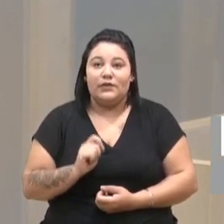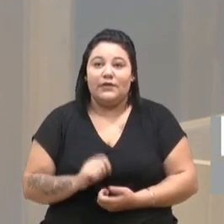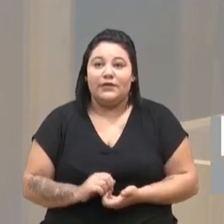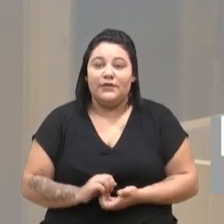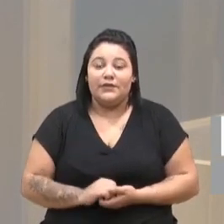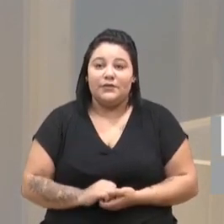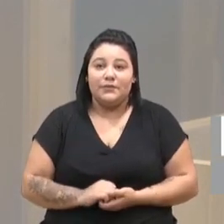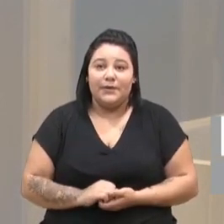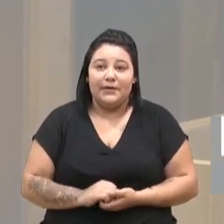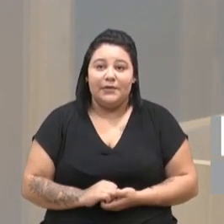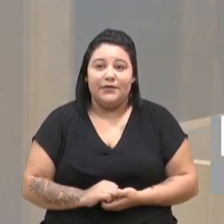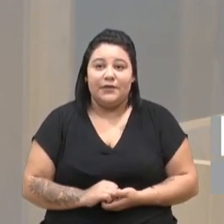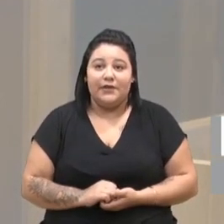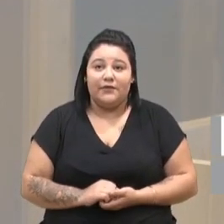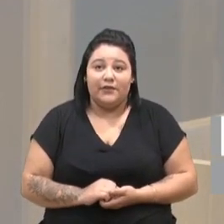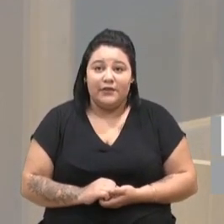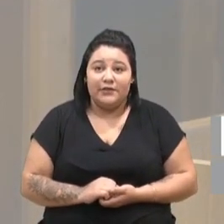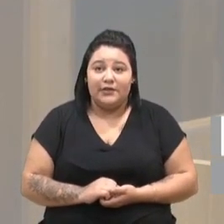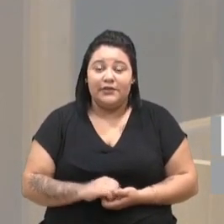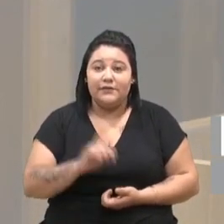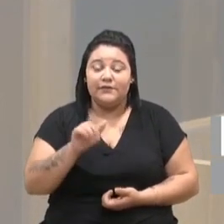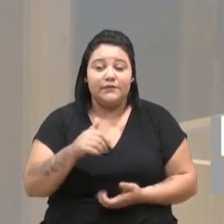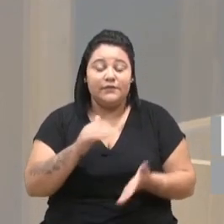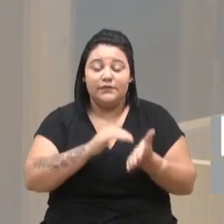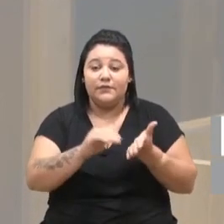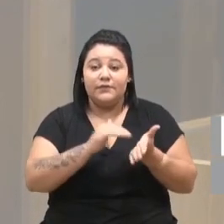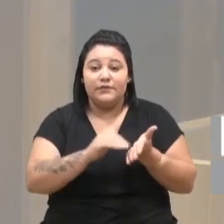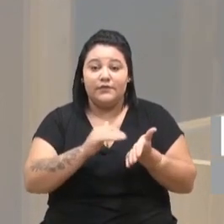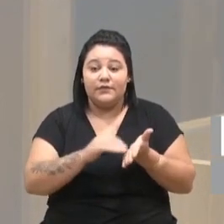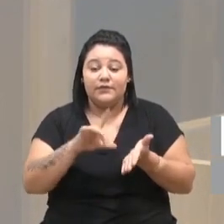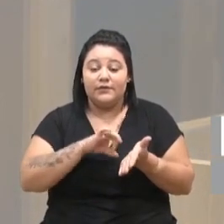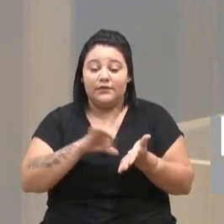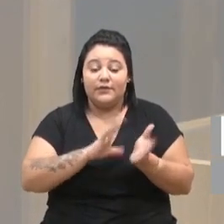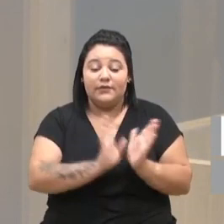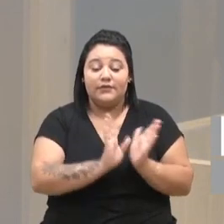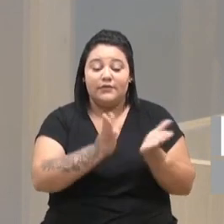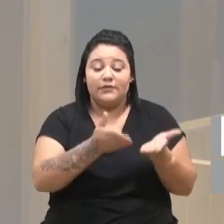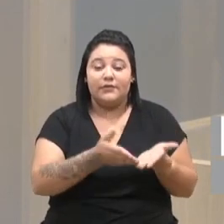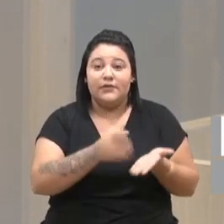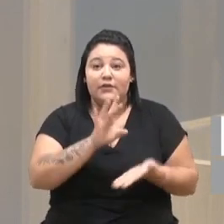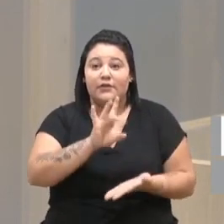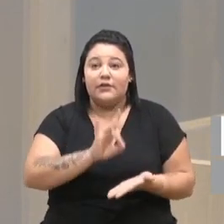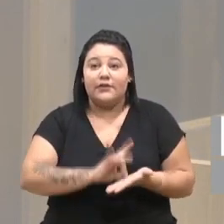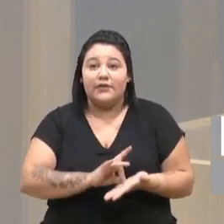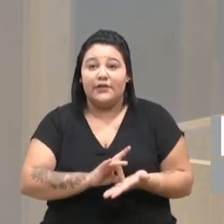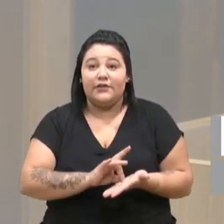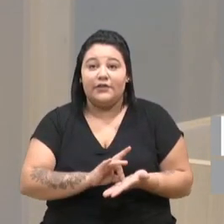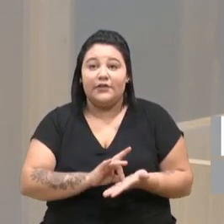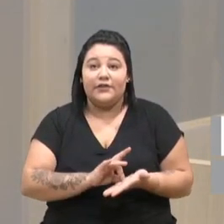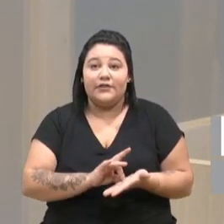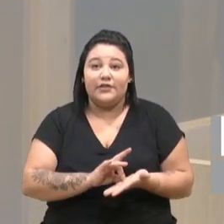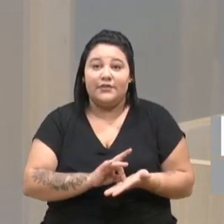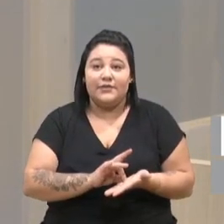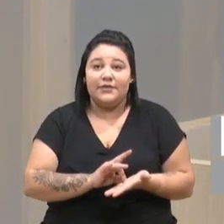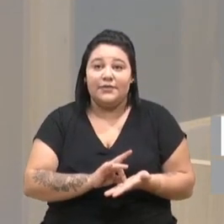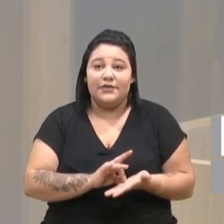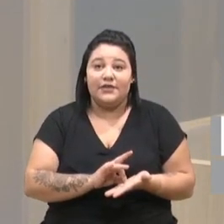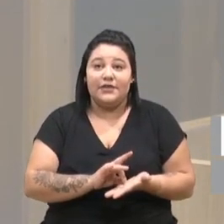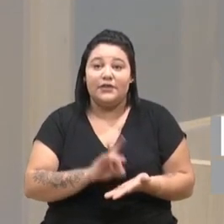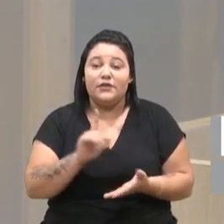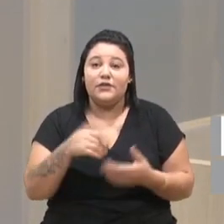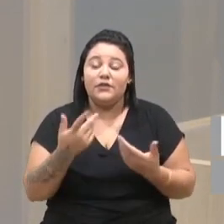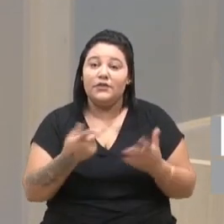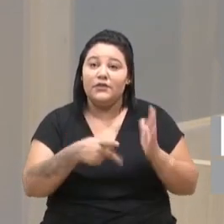gabinete. São reuniões, comissões permanentes e temporárias, além do